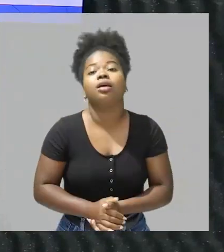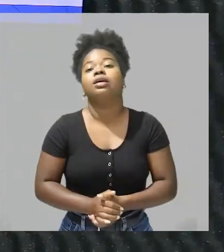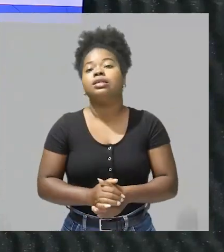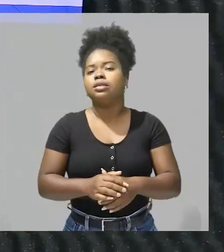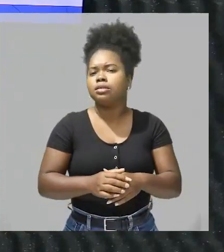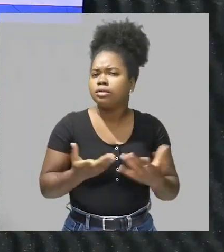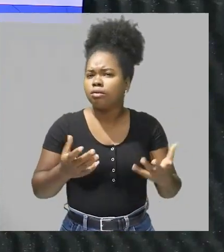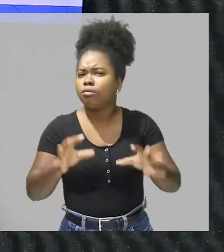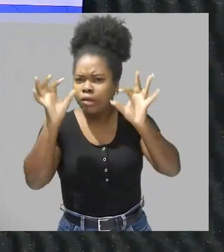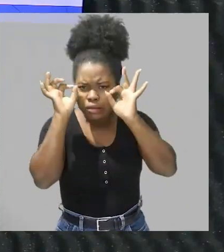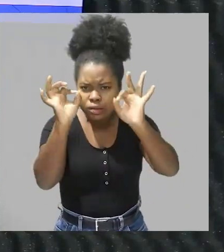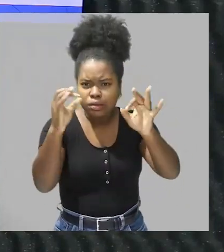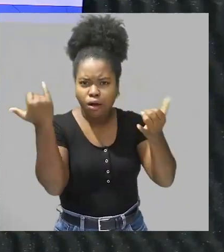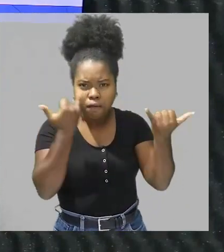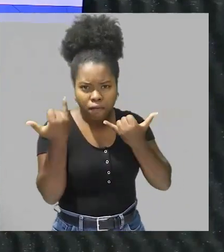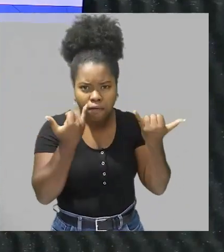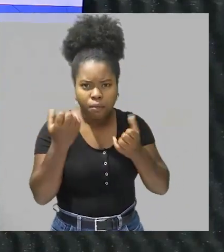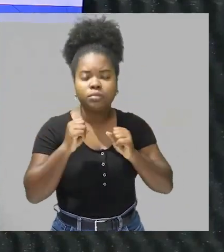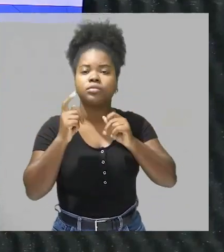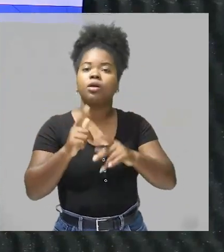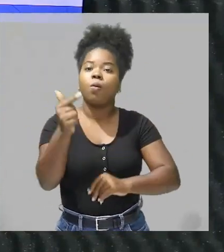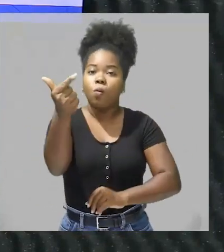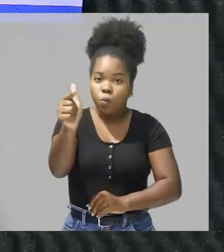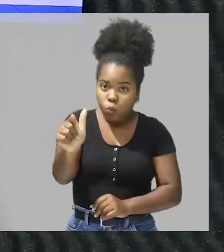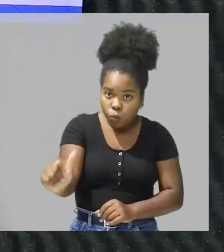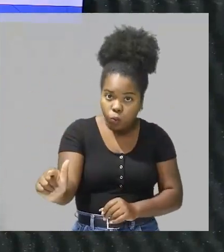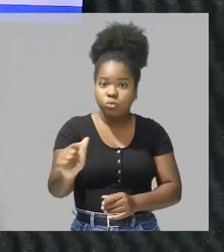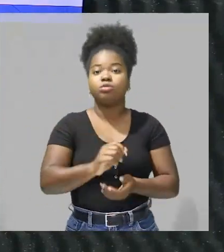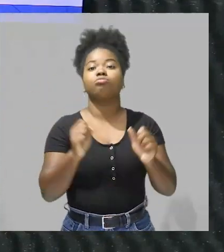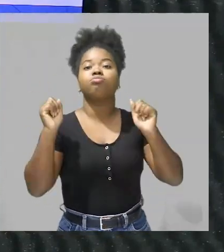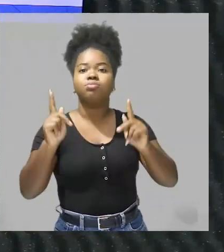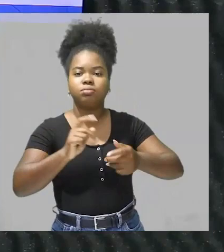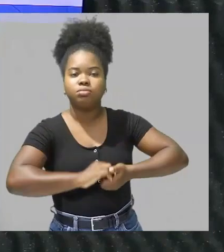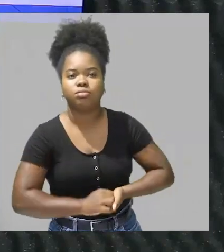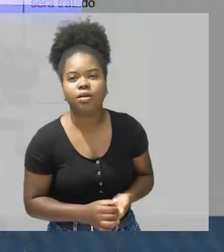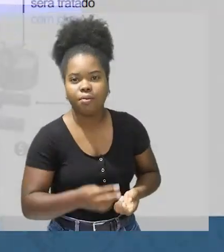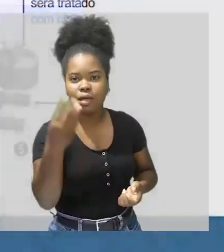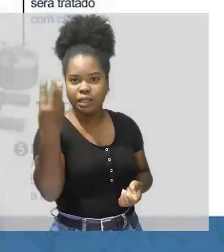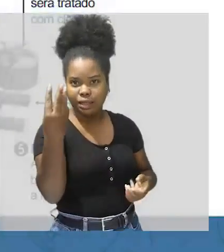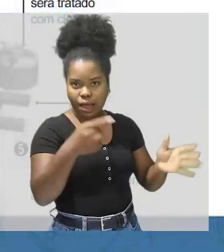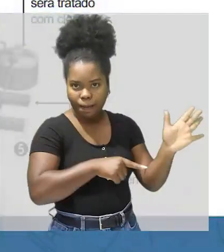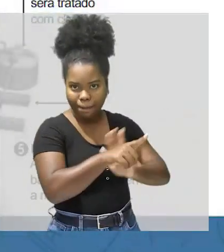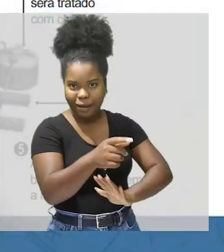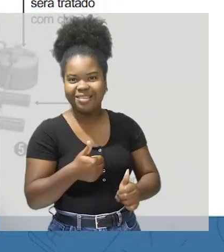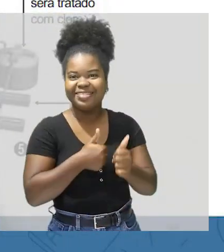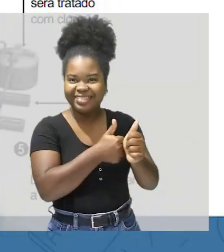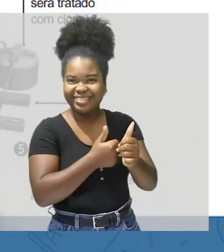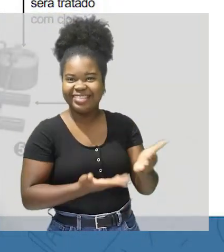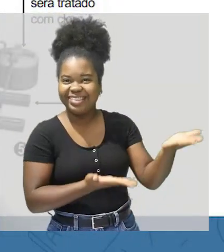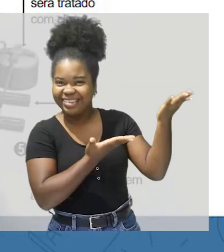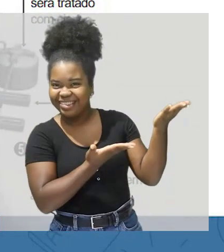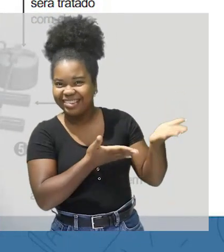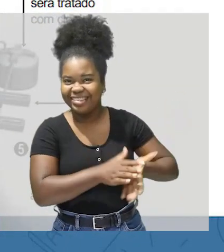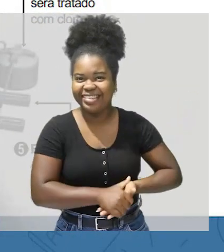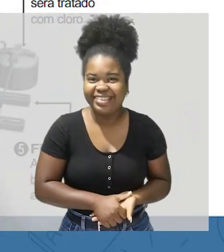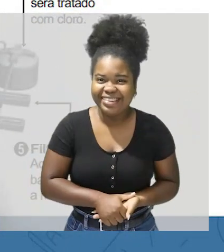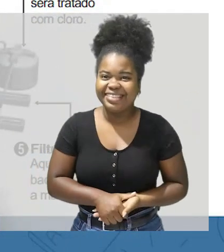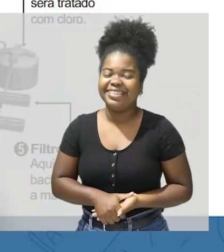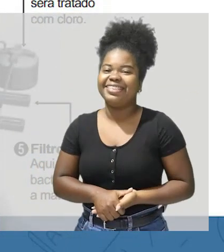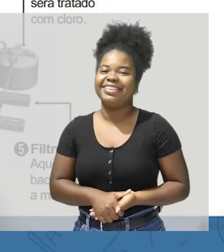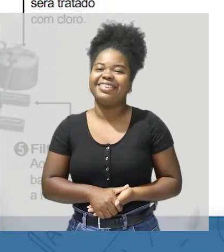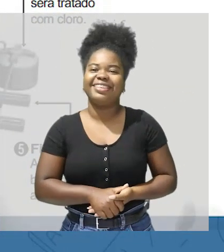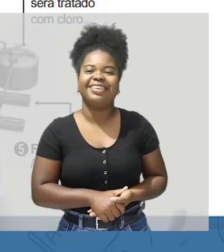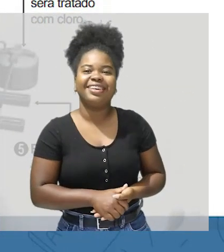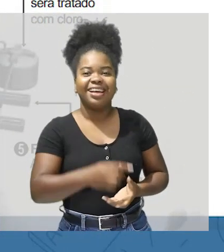informações show continuando Então vamos para a terceira questão ó a imagem apresenta